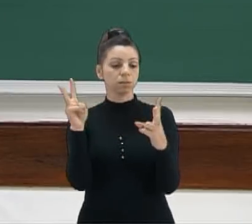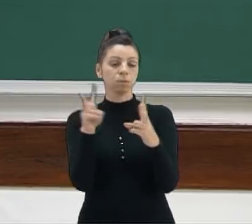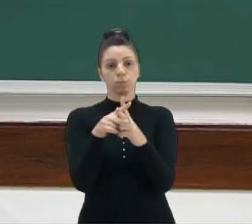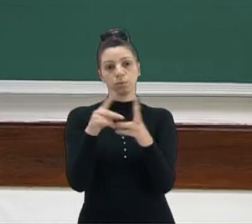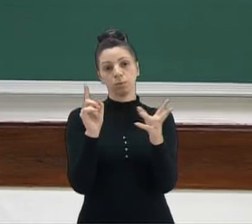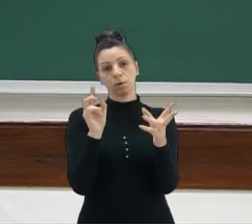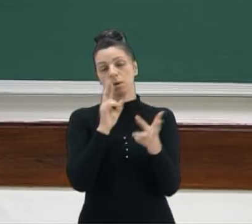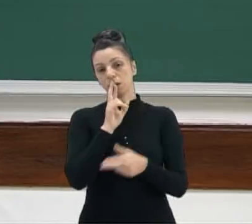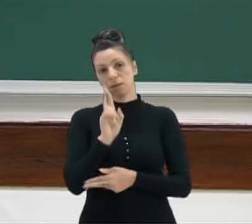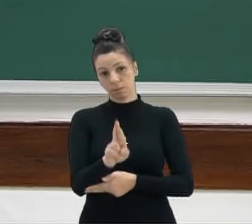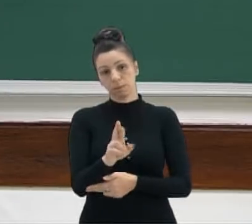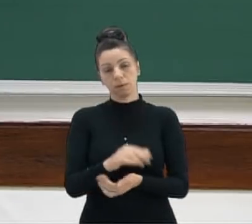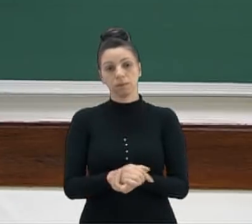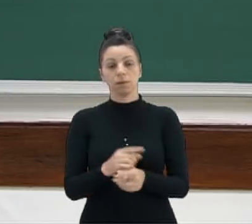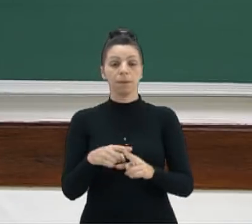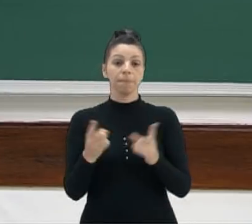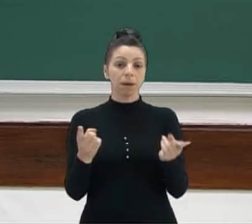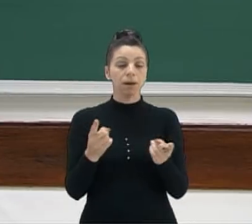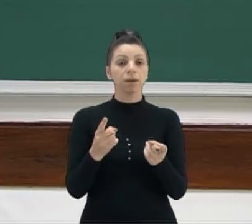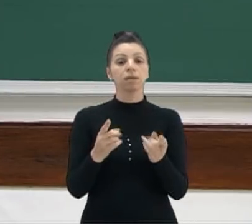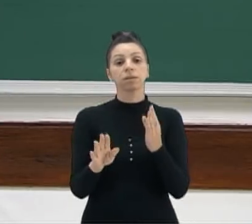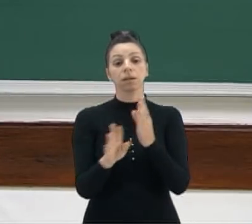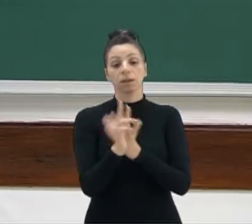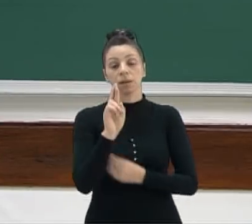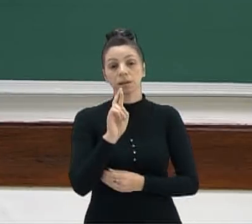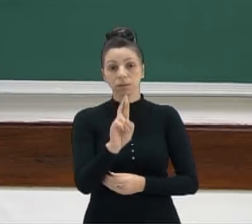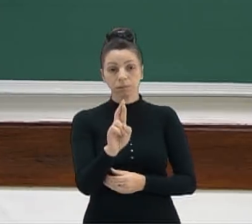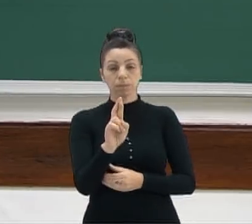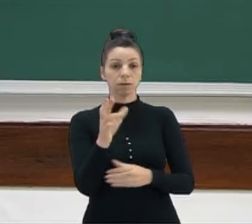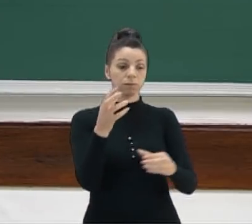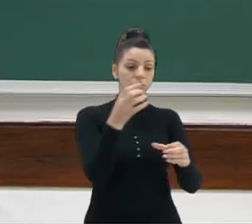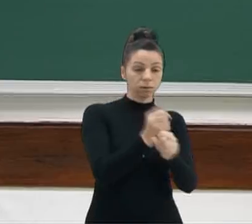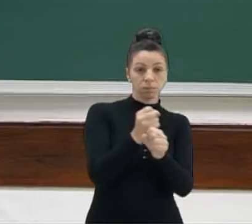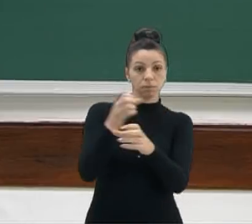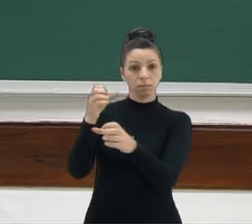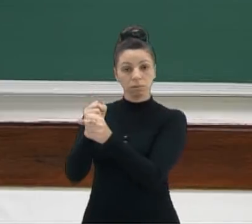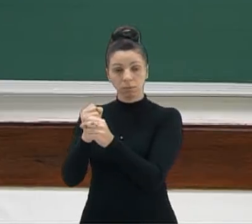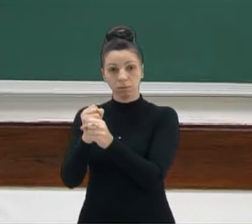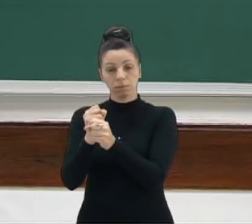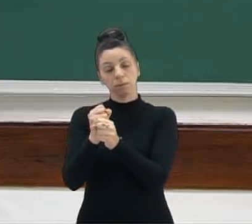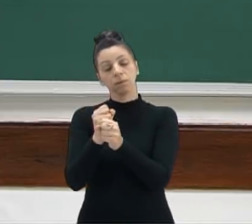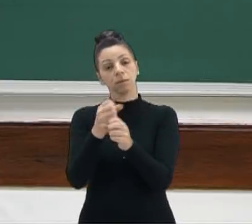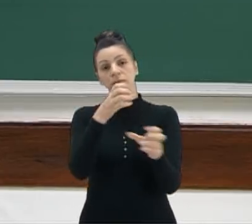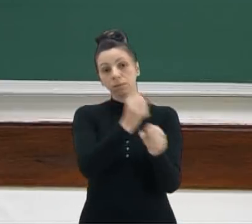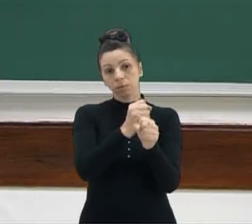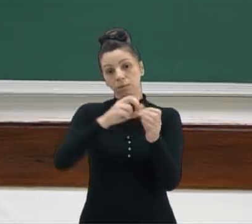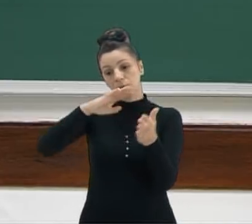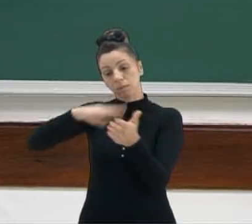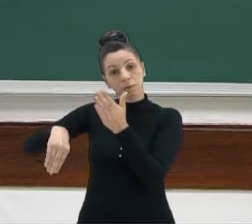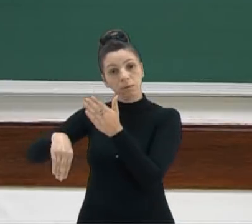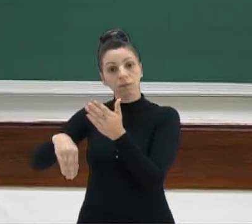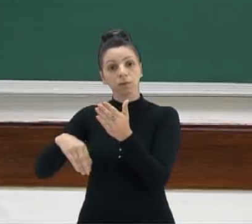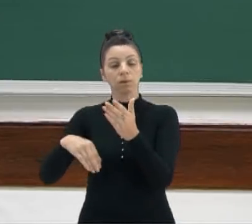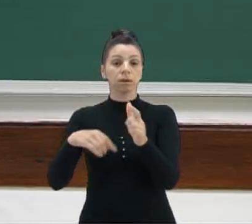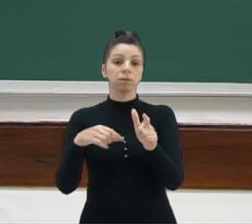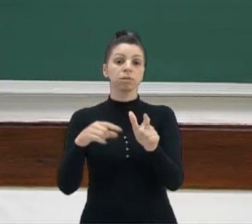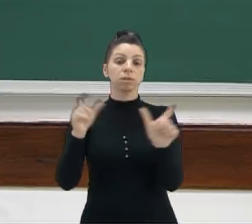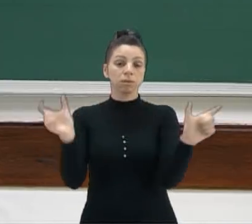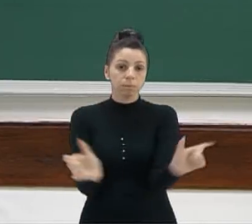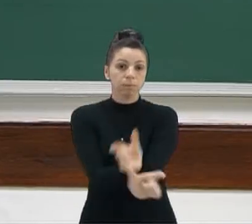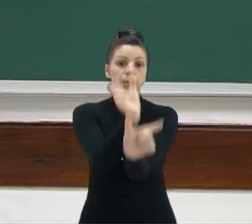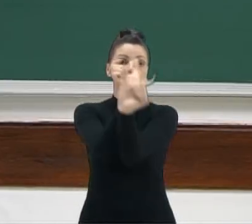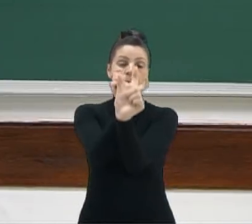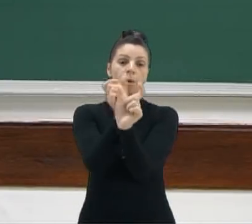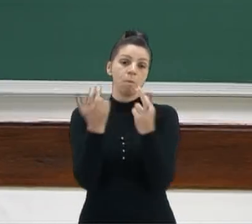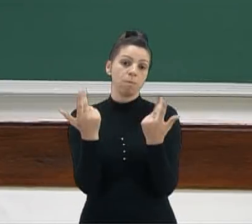o resultado do agrupamento, da adição, da subtração, dos monômios semelhantes, é bem assim. Nós vamos dar continuidade. Eu vou